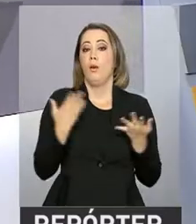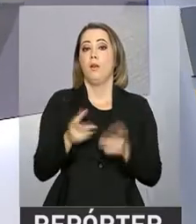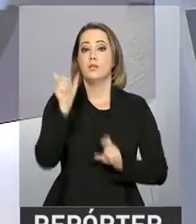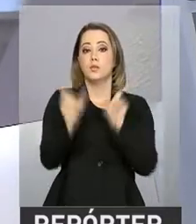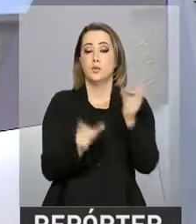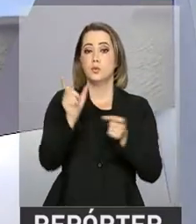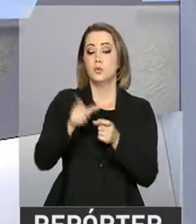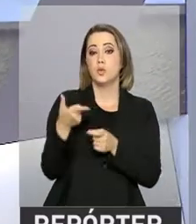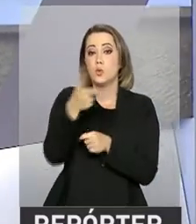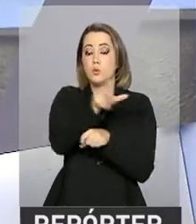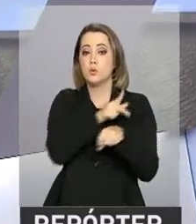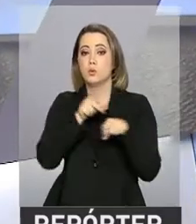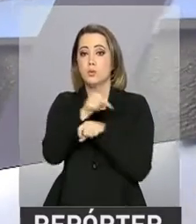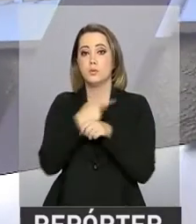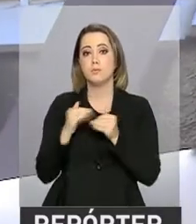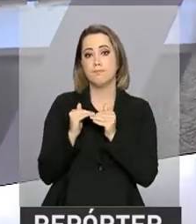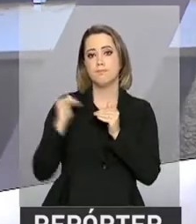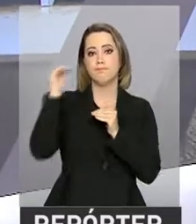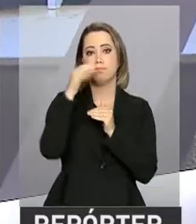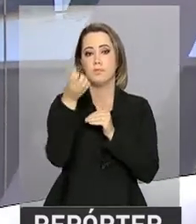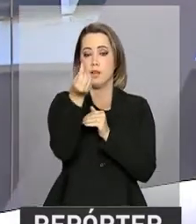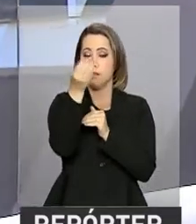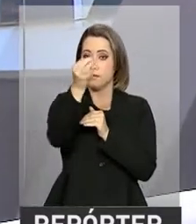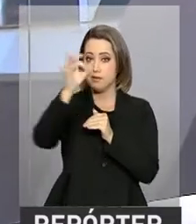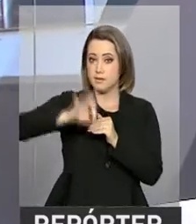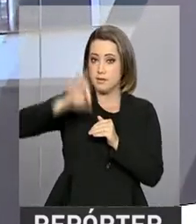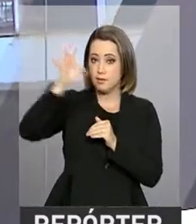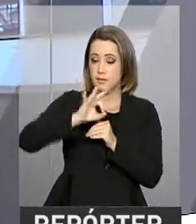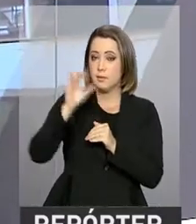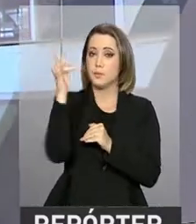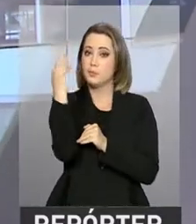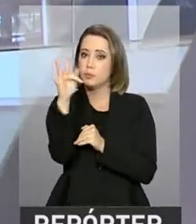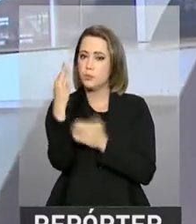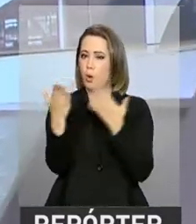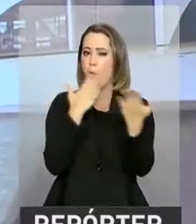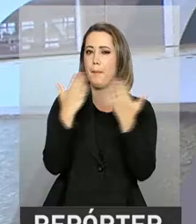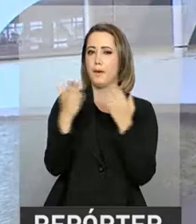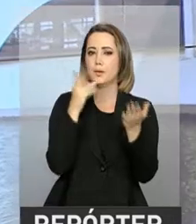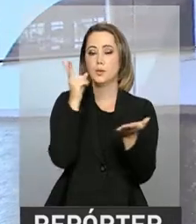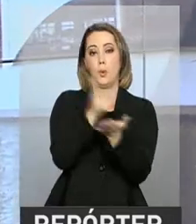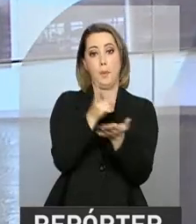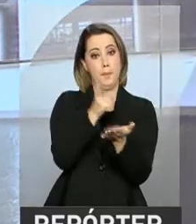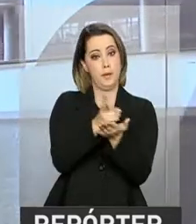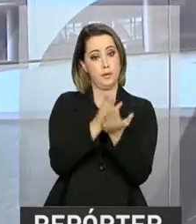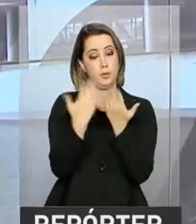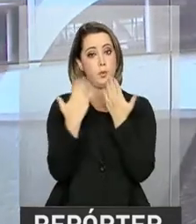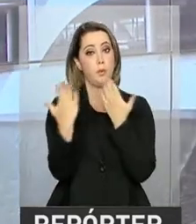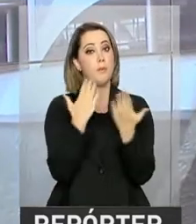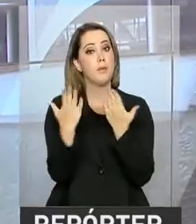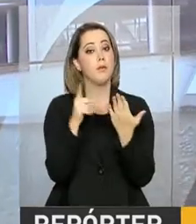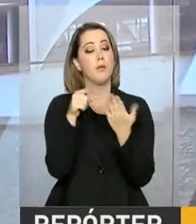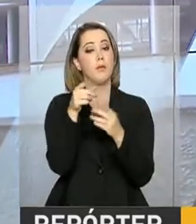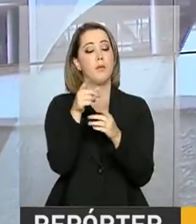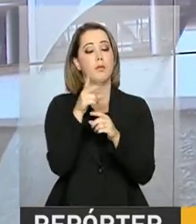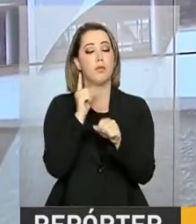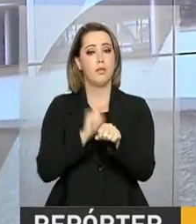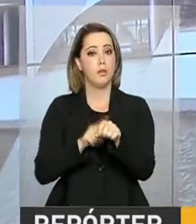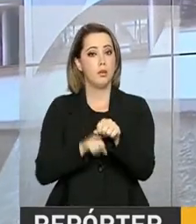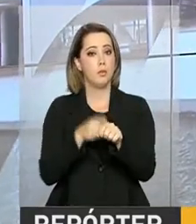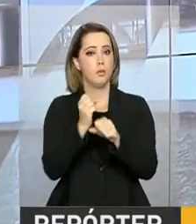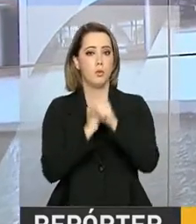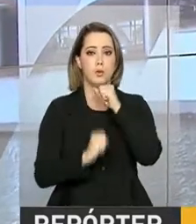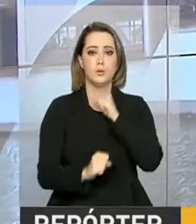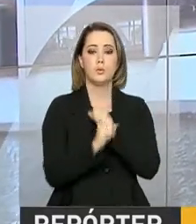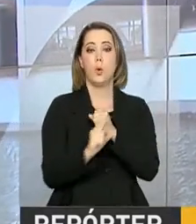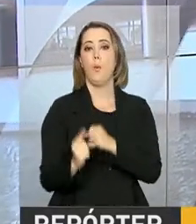brasileiros no exterior teve alta de mais de 60% em fevereiro, se comparado com o mesmo período do ano passado. Foram 1 bilhão e